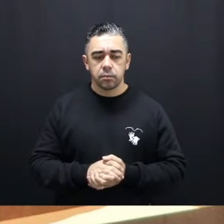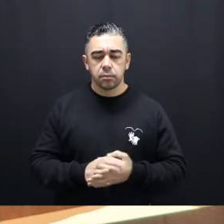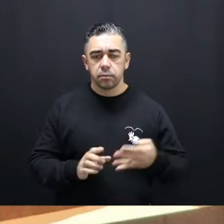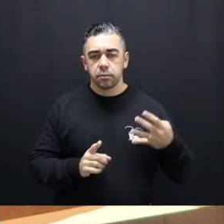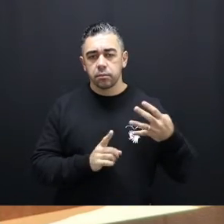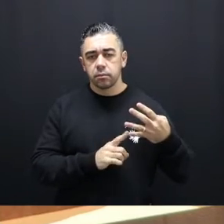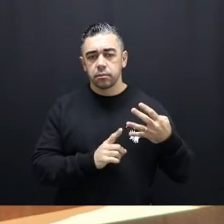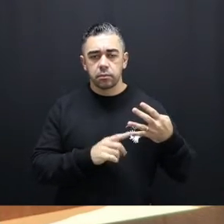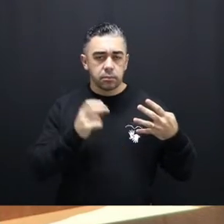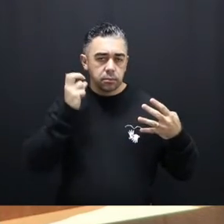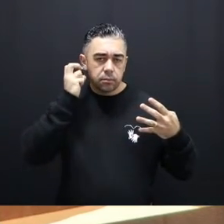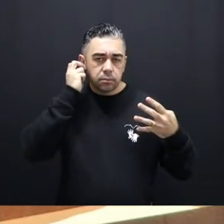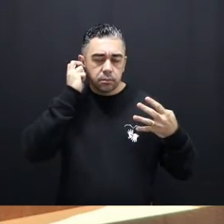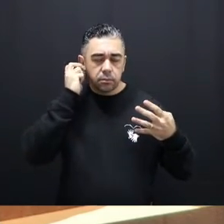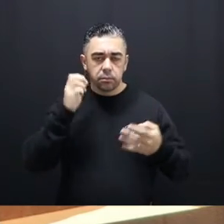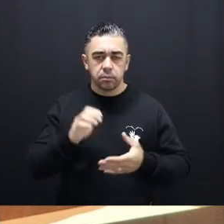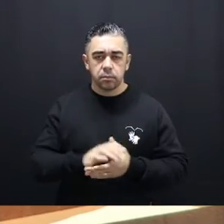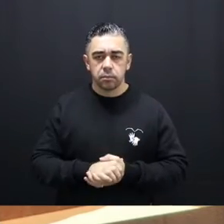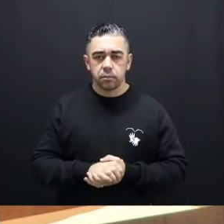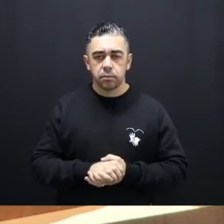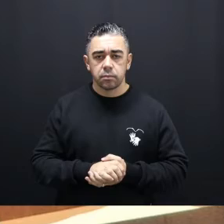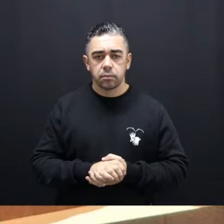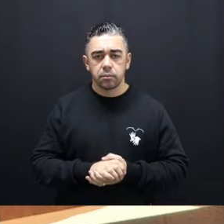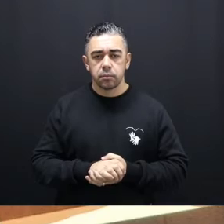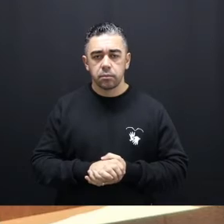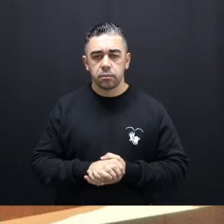o vereador Paulinho Maradona